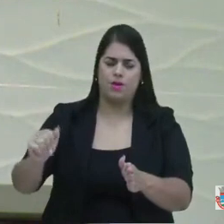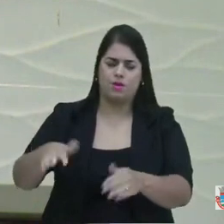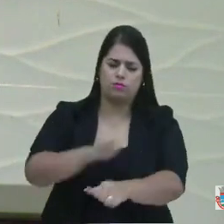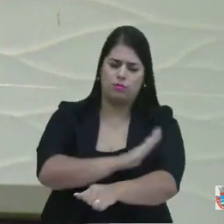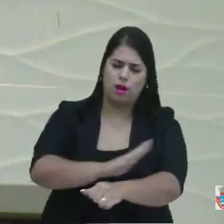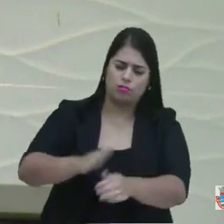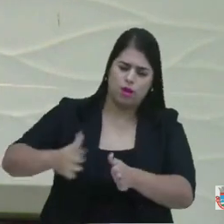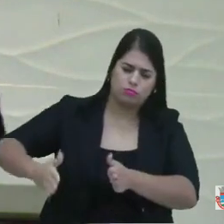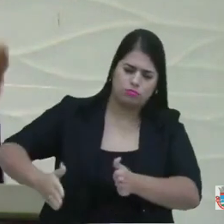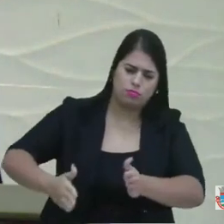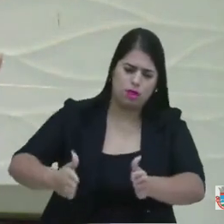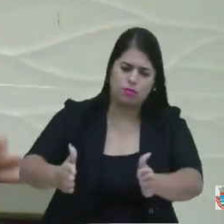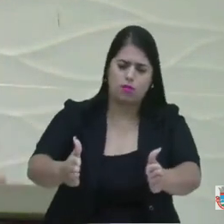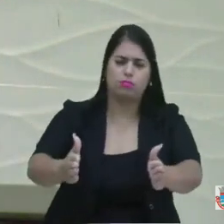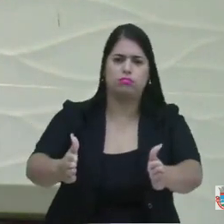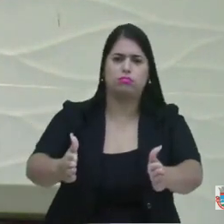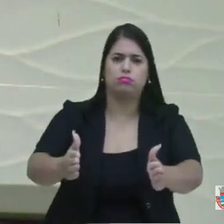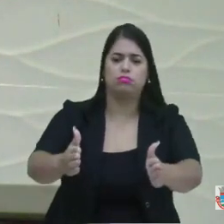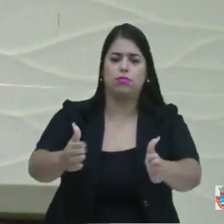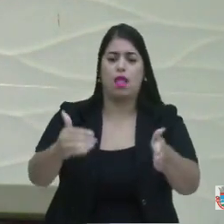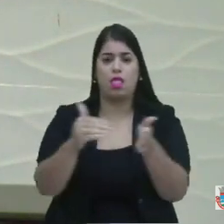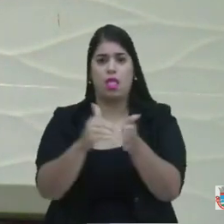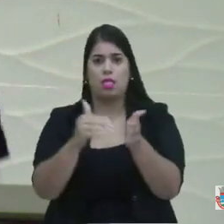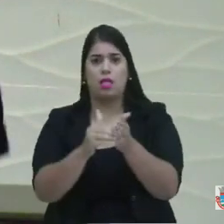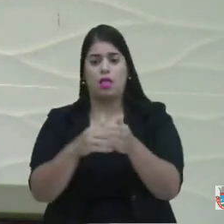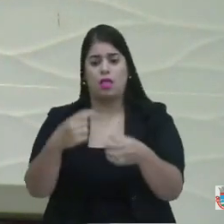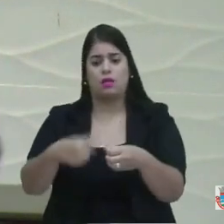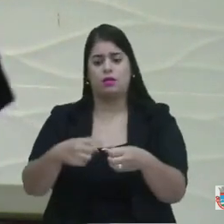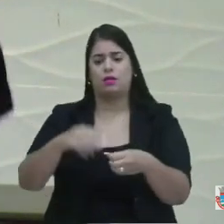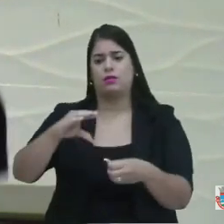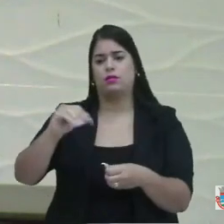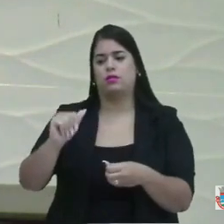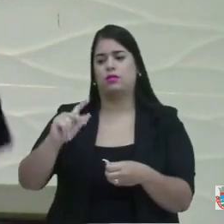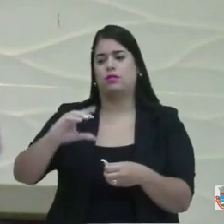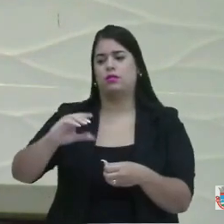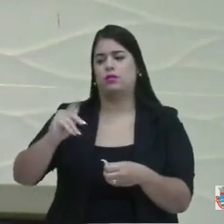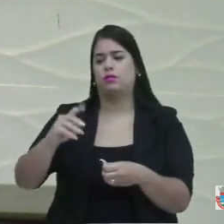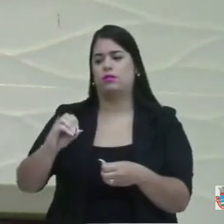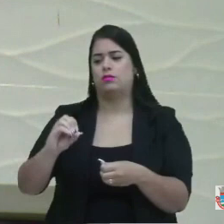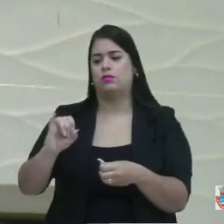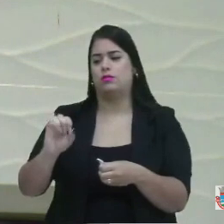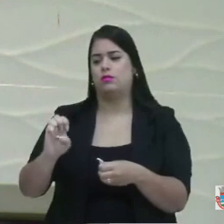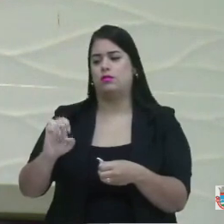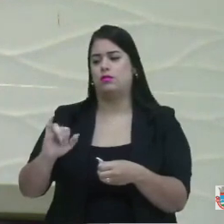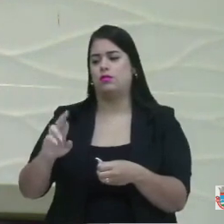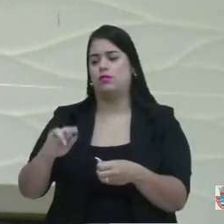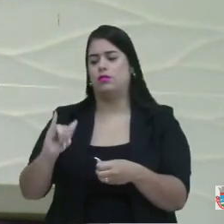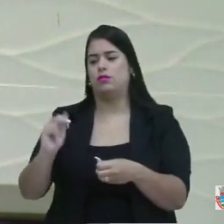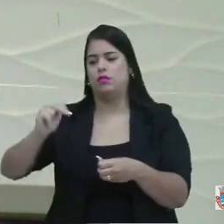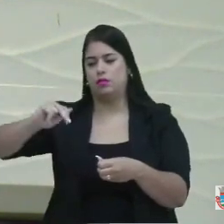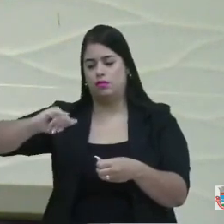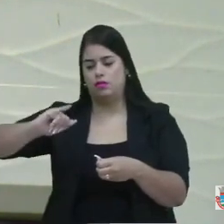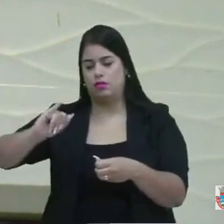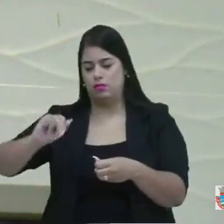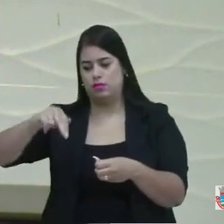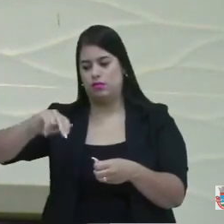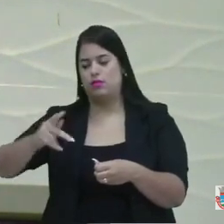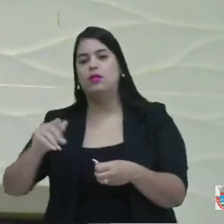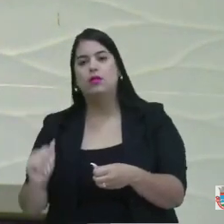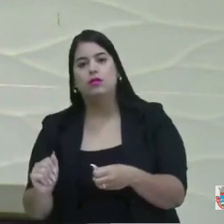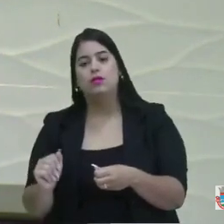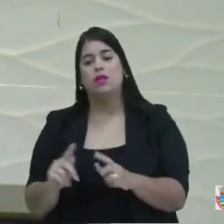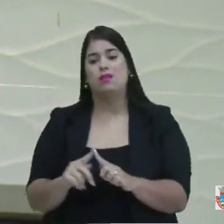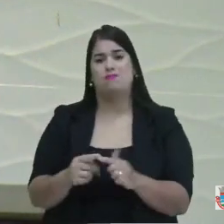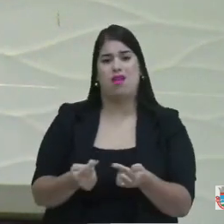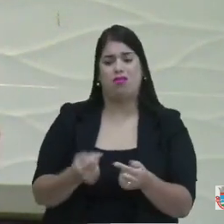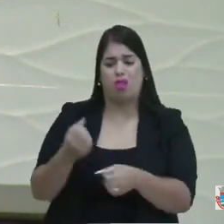para a Cachoeirinha? Quanto seria importante, hein, amigo Pedro? Para a vila, para o povo de São Bento. Mas não, em vez de estar pegado numa obra que